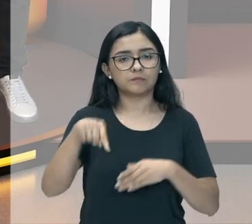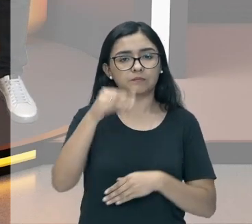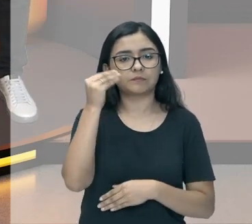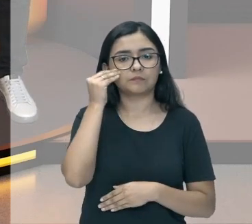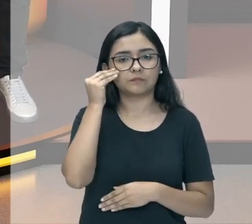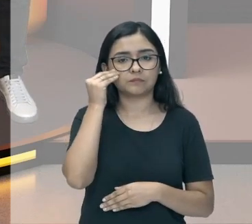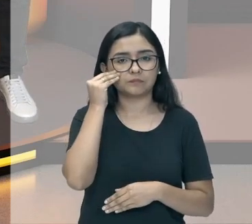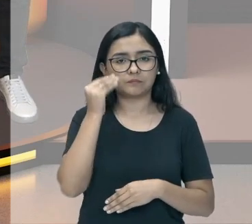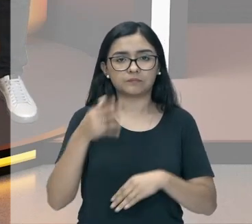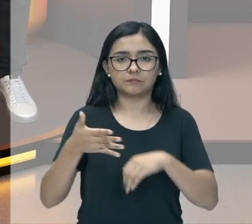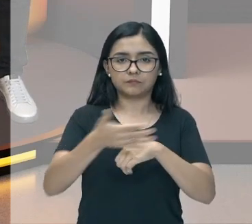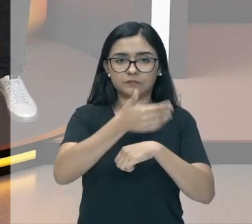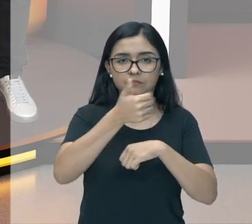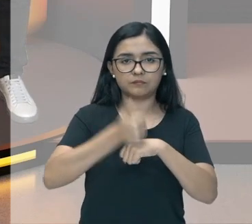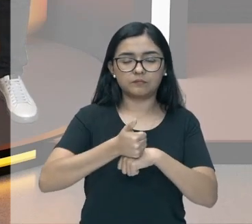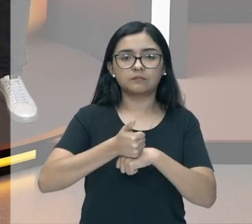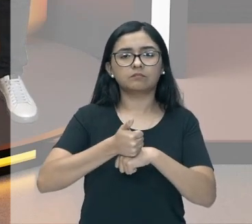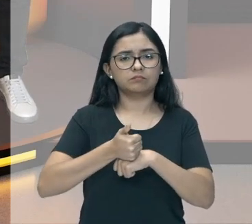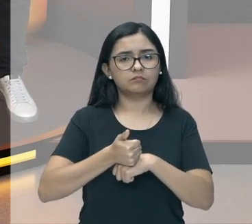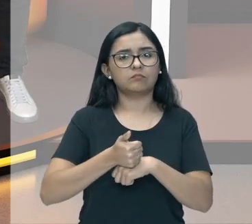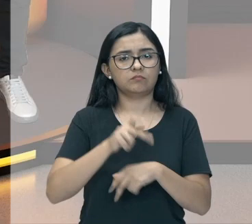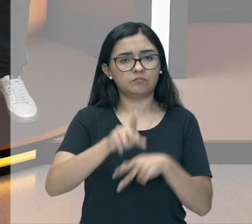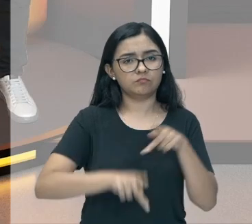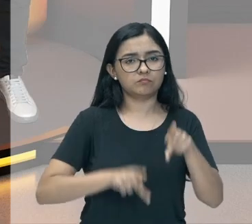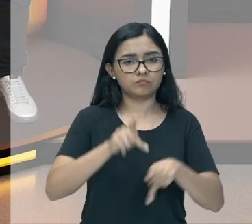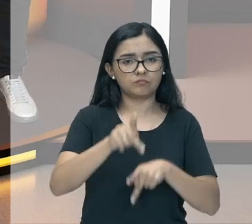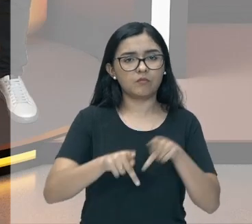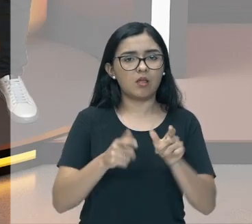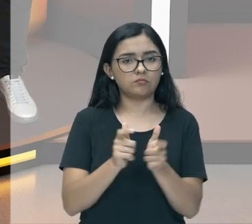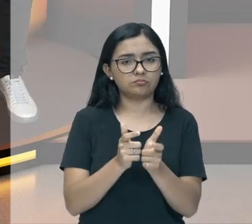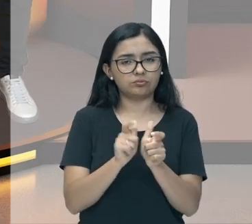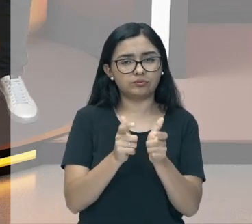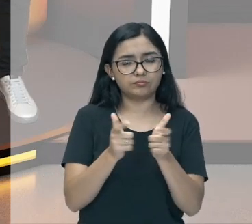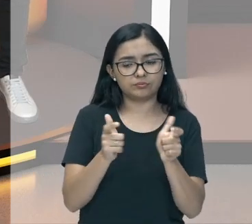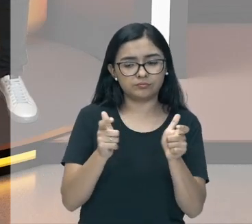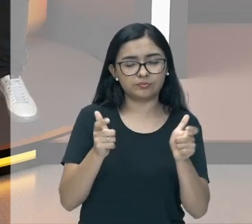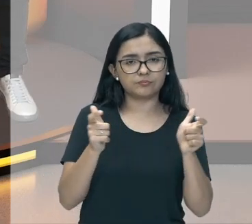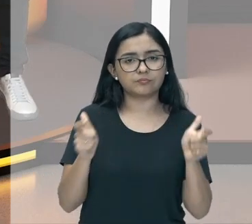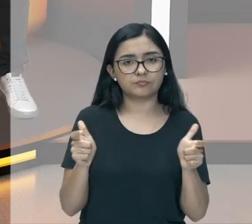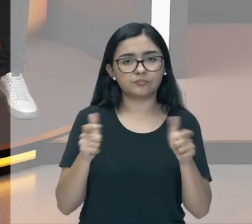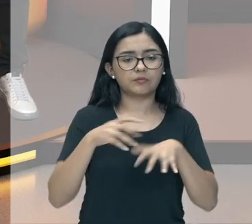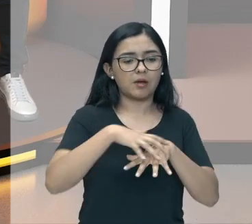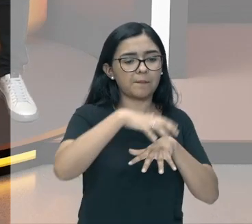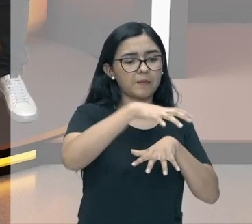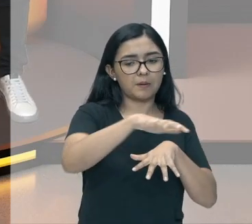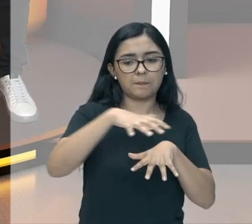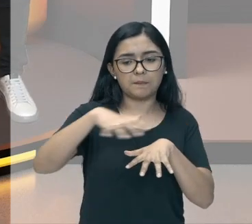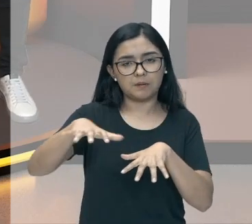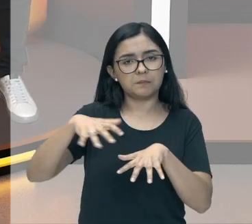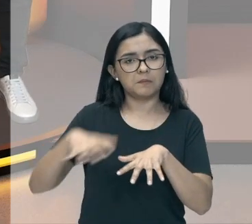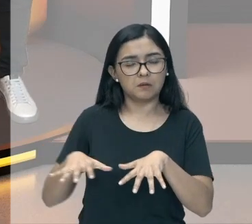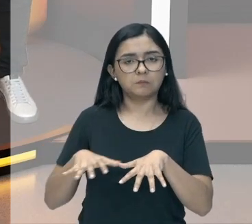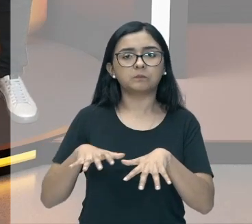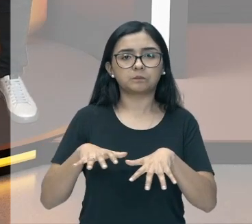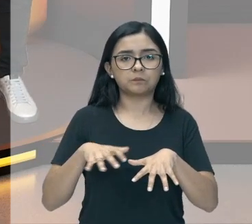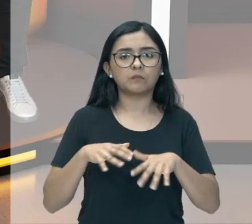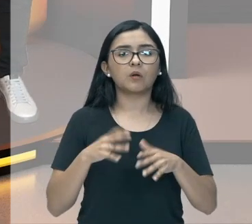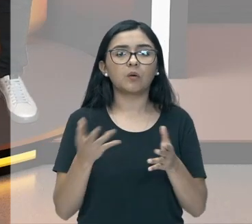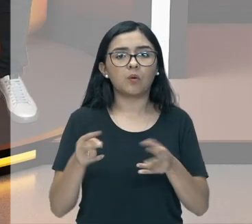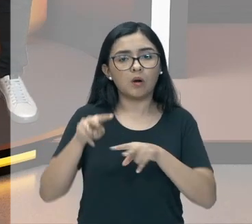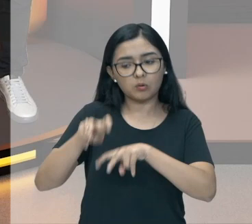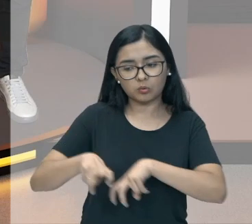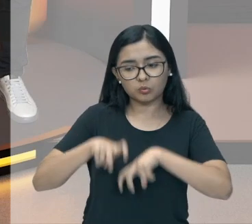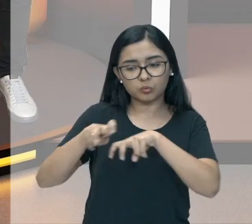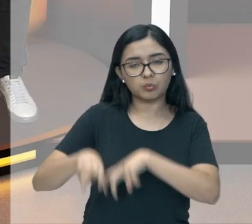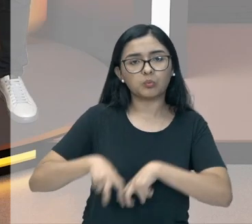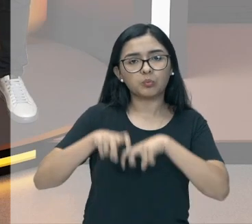uma colonização de povoamento que vai se desenvolver em pequenas propriedades, com a agricultura